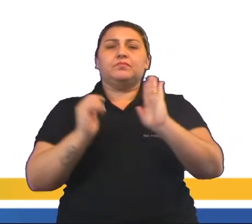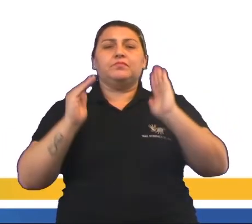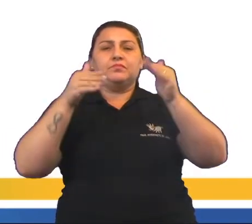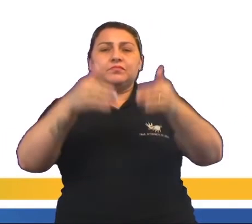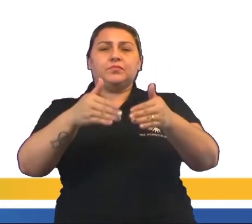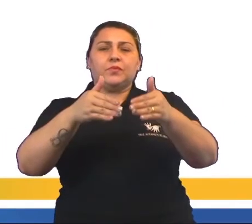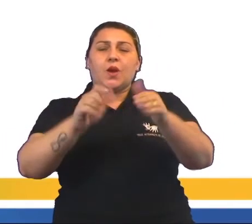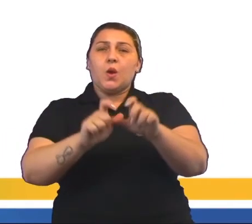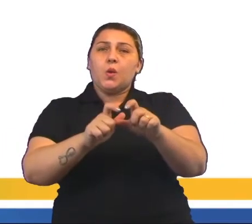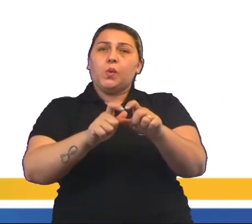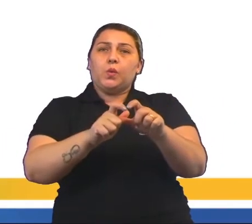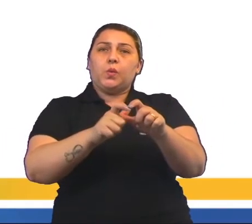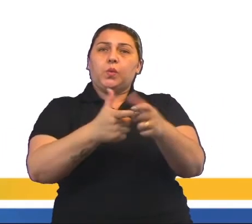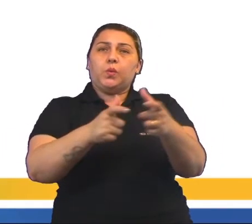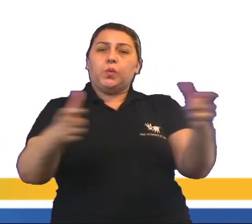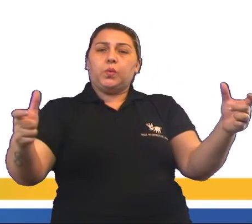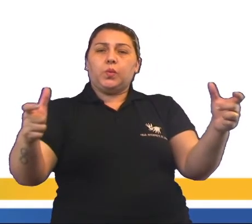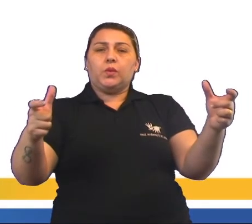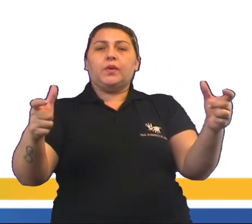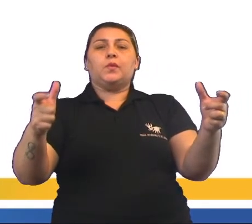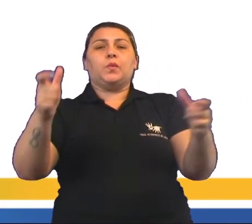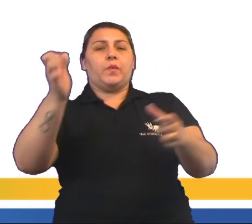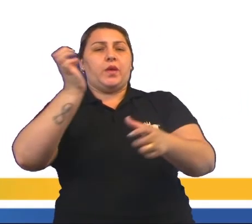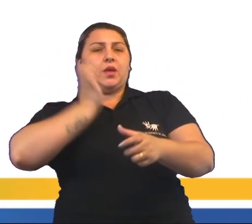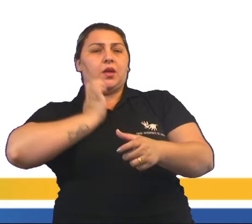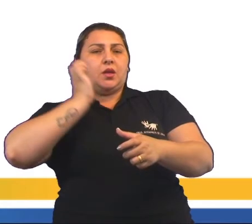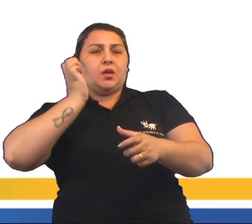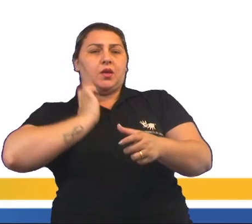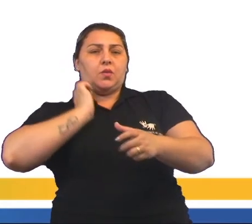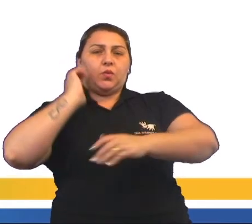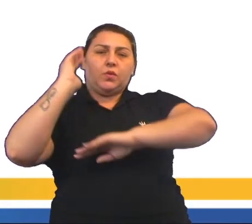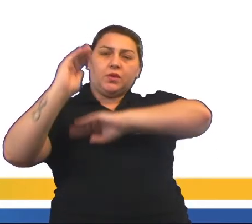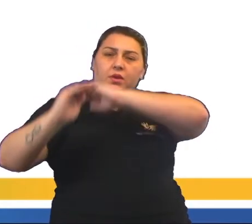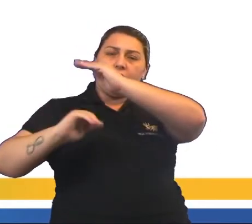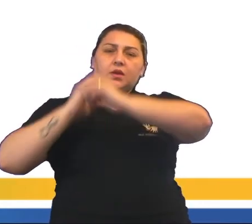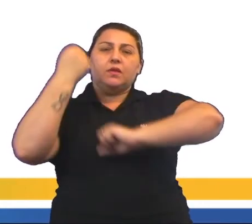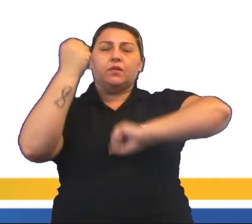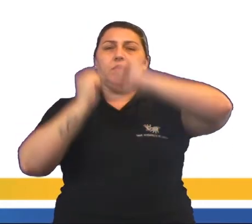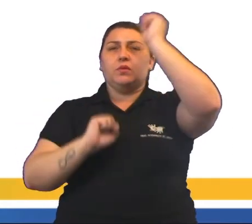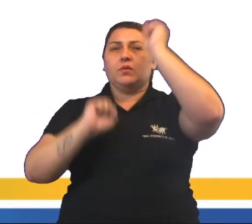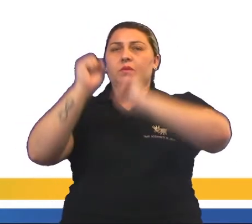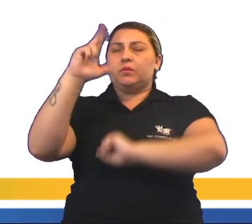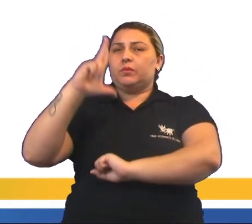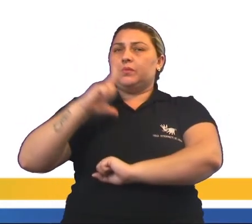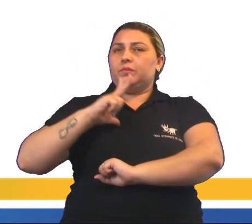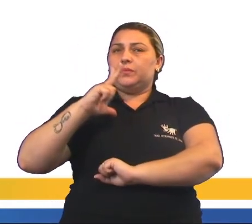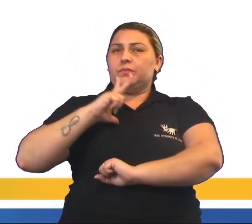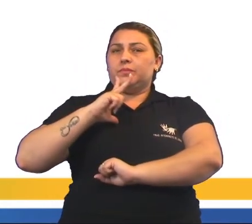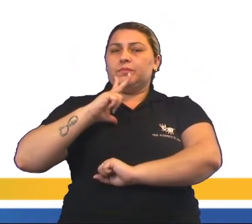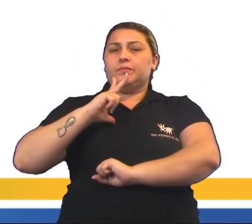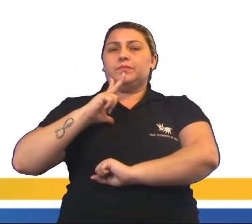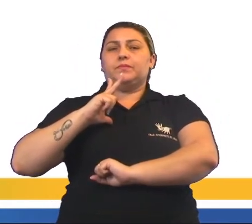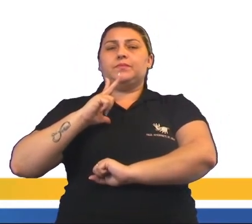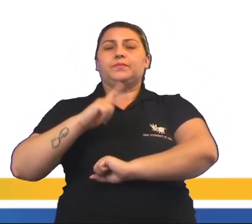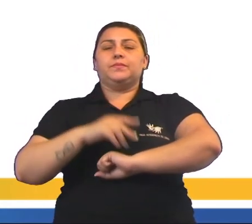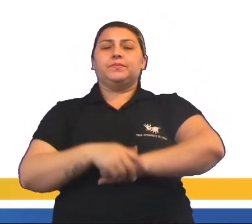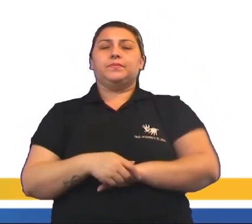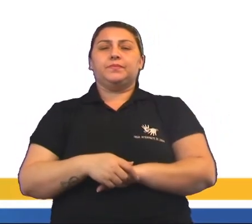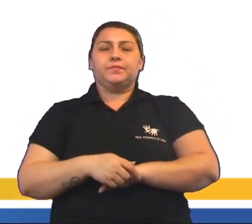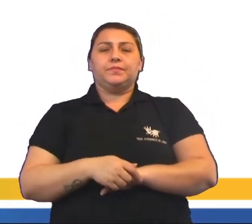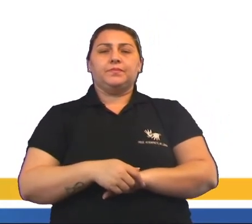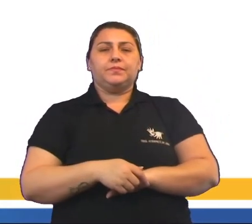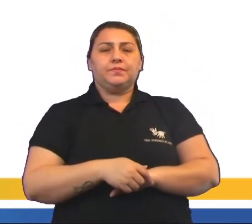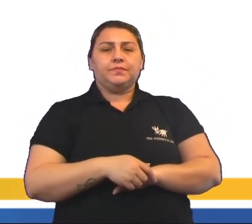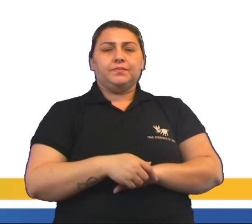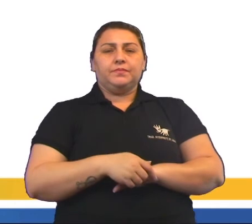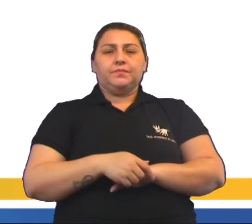país revela concepções com enfoques no aumento do enriquecimento, do